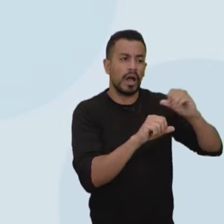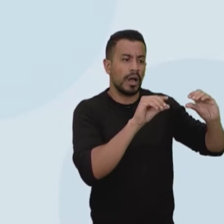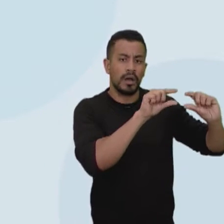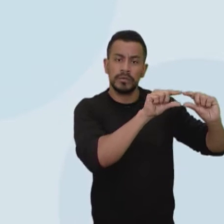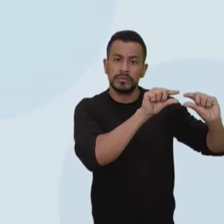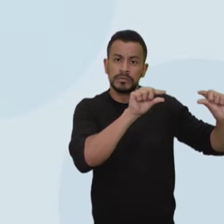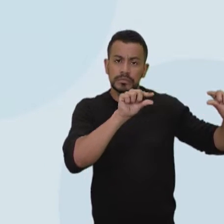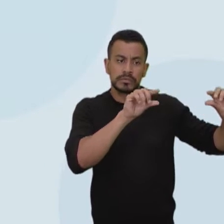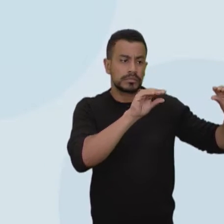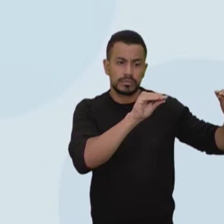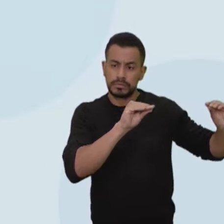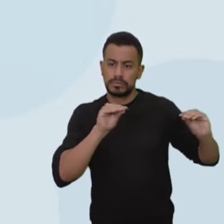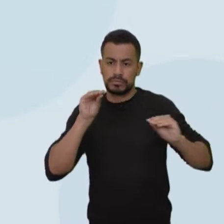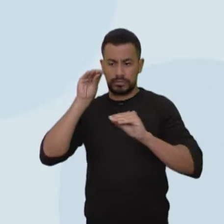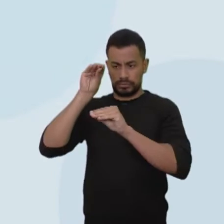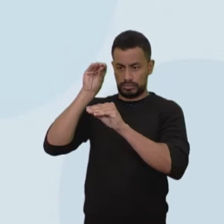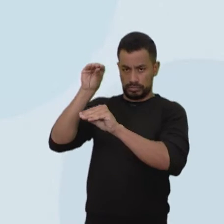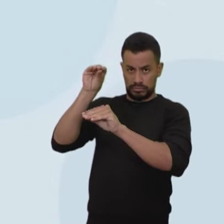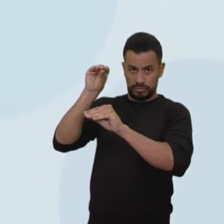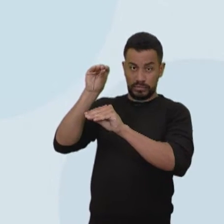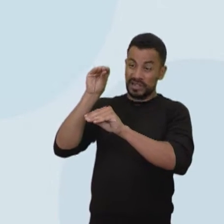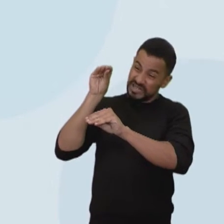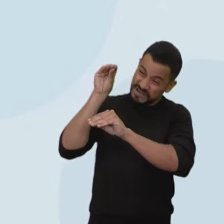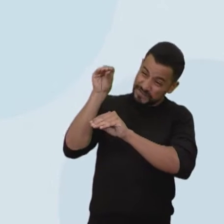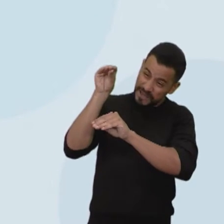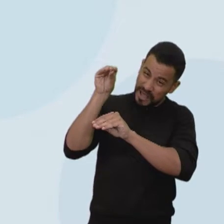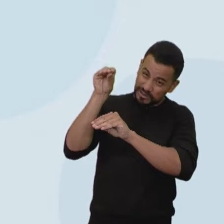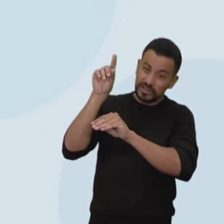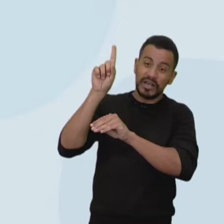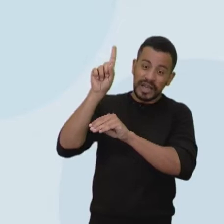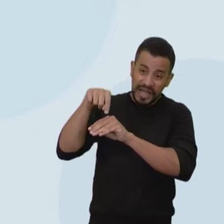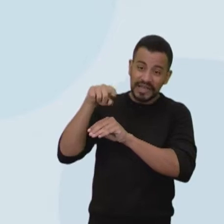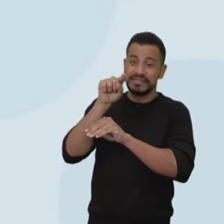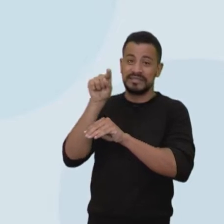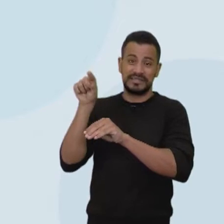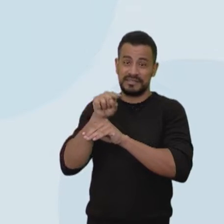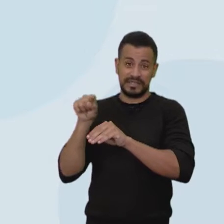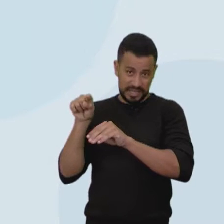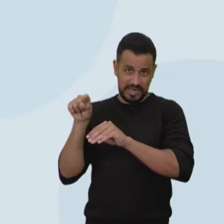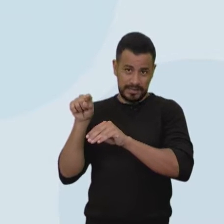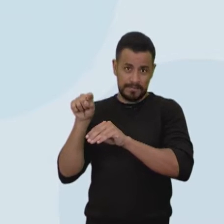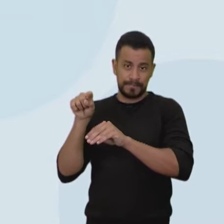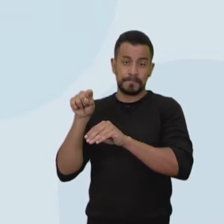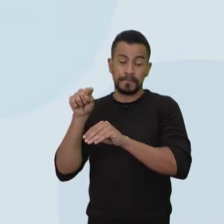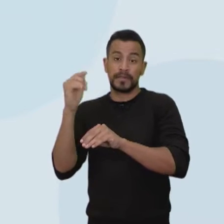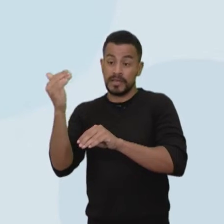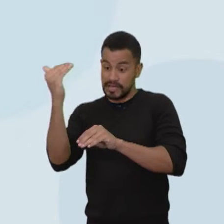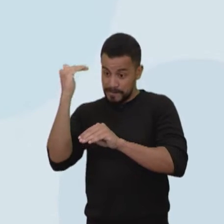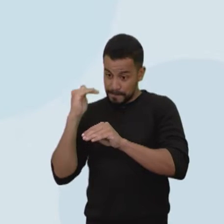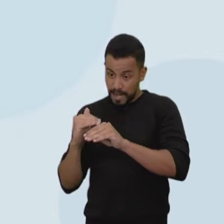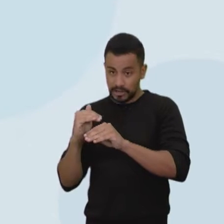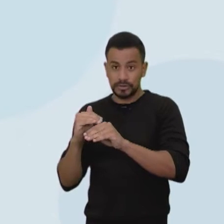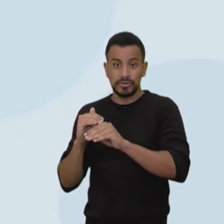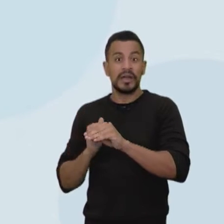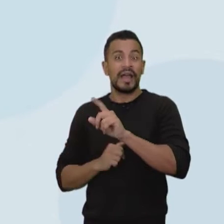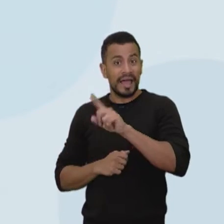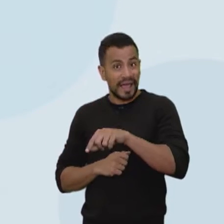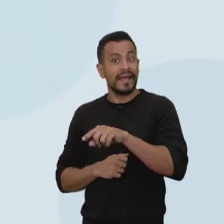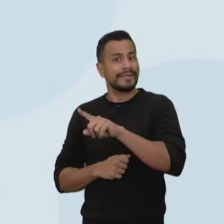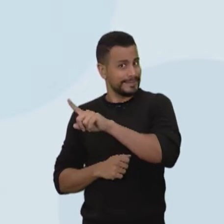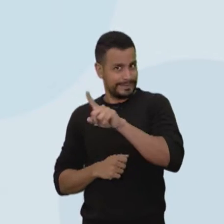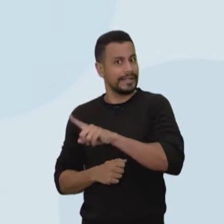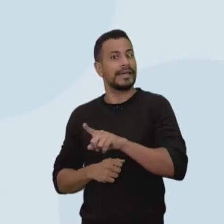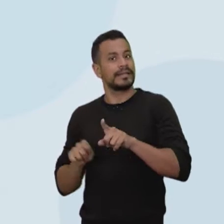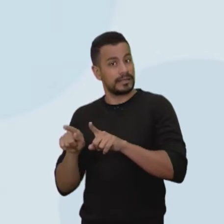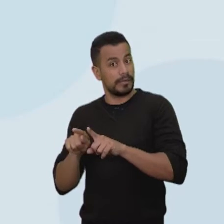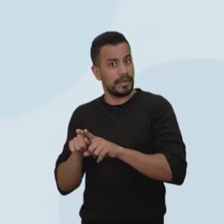número de cima é o número inteiro e o número de baixo é o número inteiro sem o zero, porque não pode dividir por zero. E nós vimos aí na última